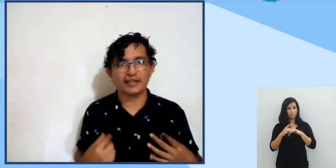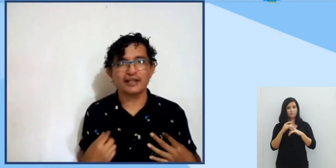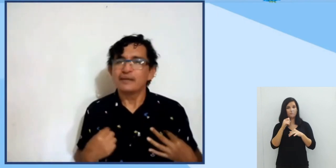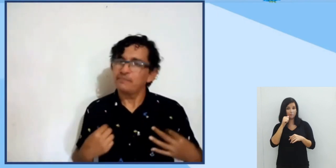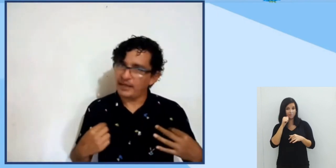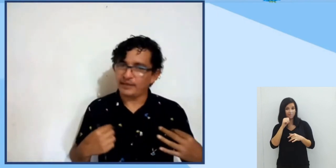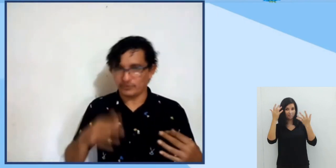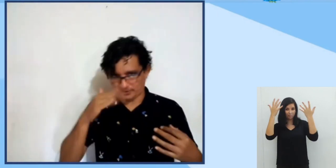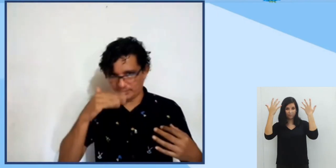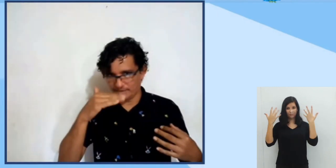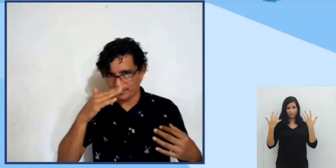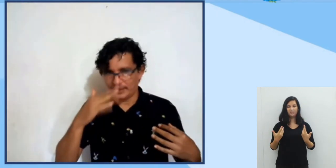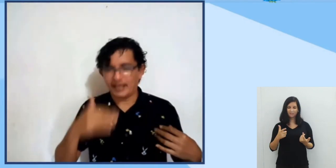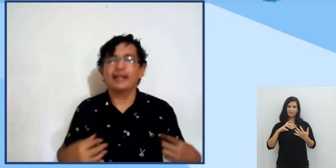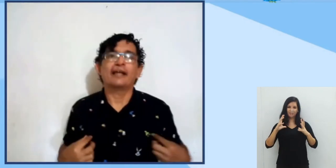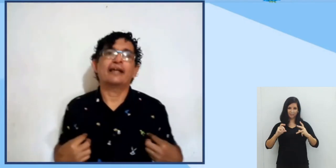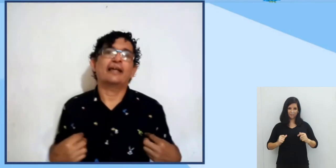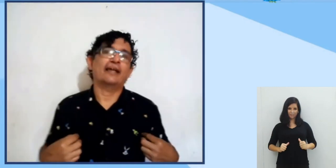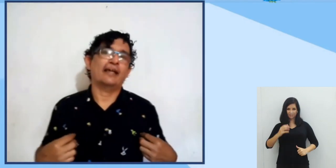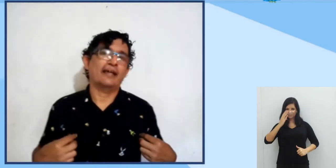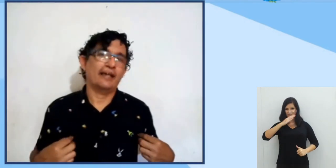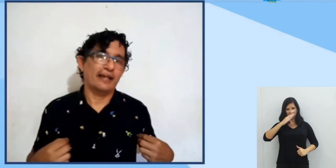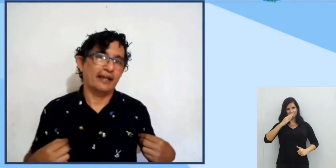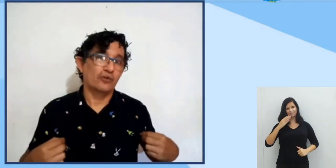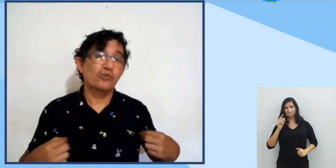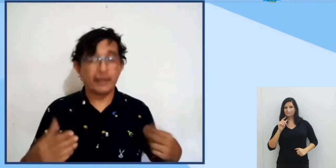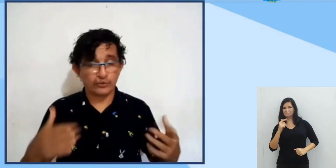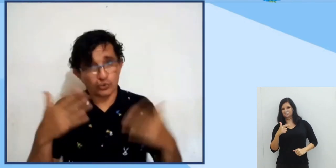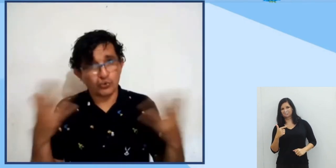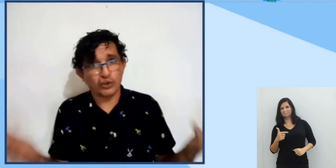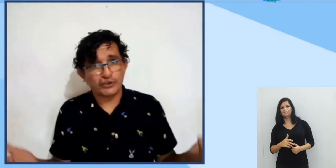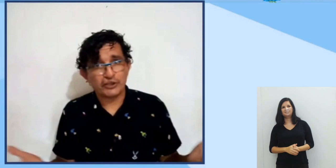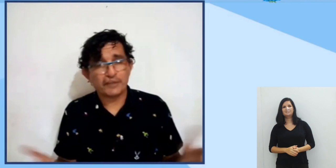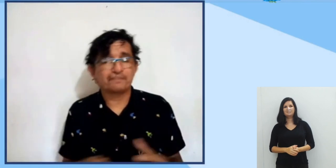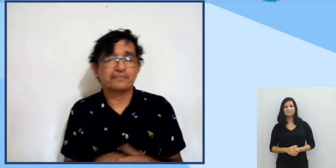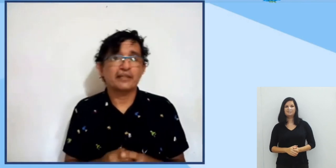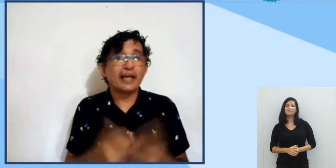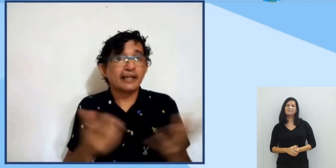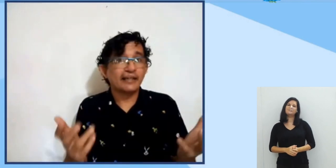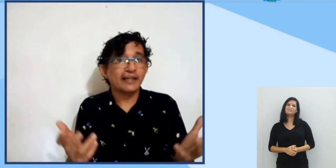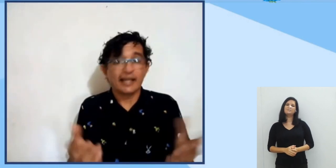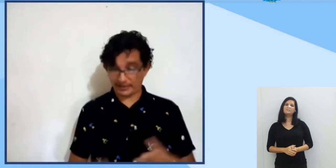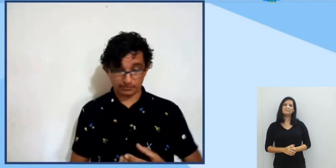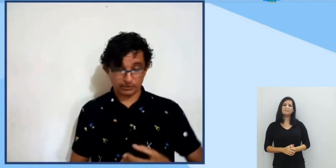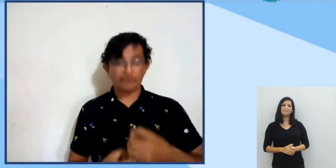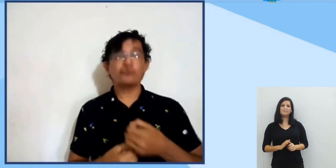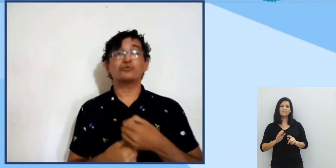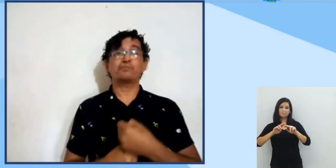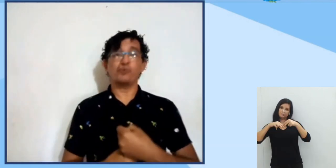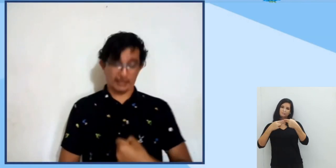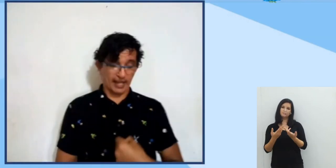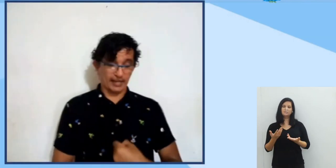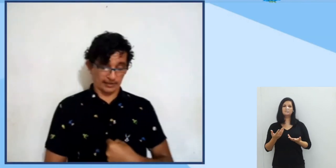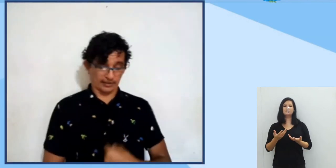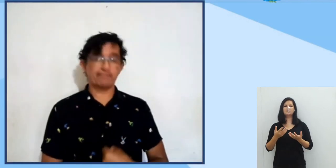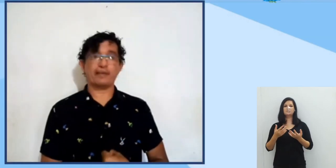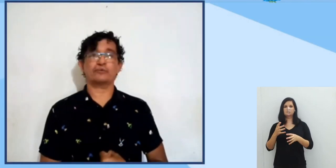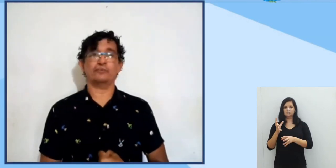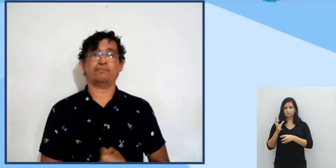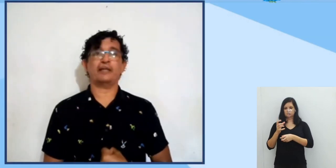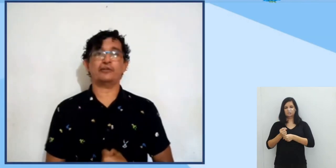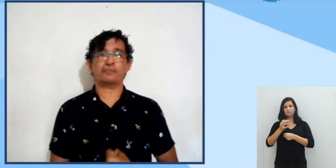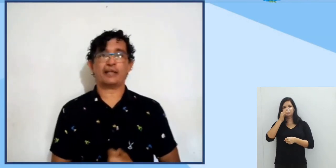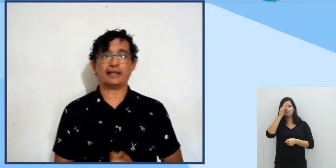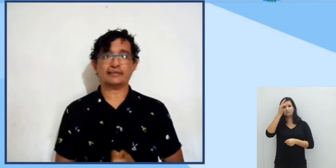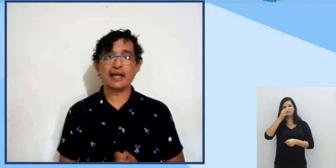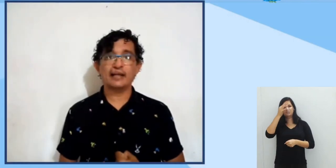cheirosinhas, né? Menos, né? Com menos odores, né? E aí elas botavam os buquês aqui